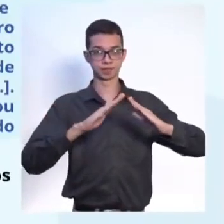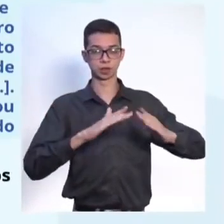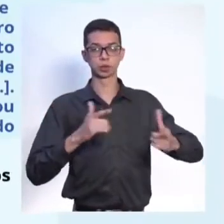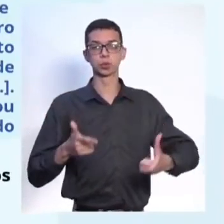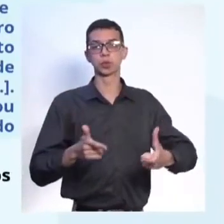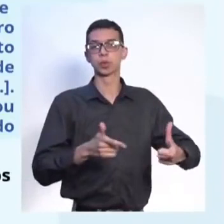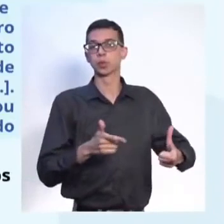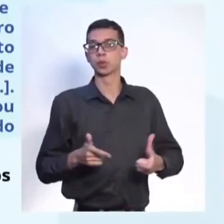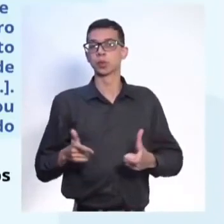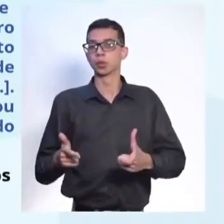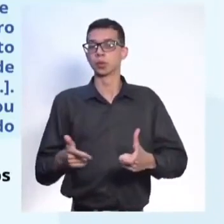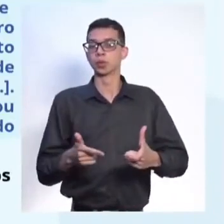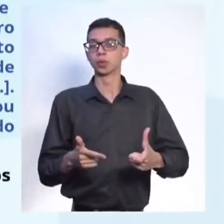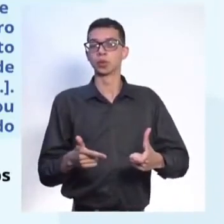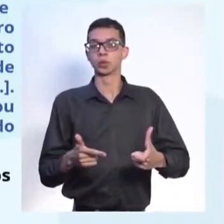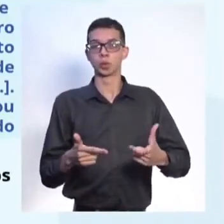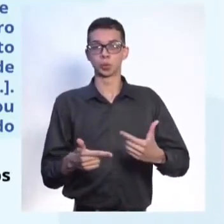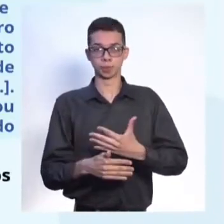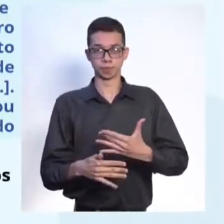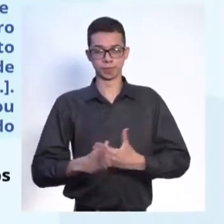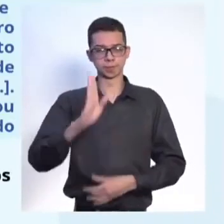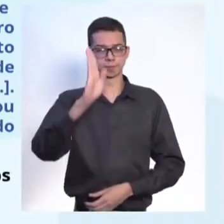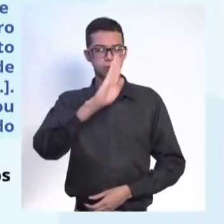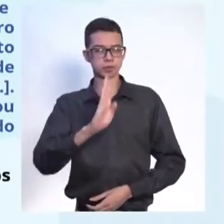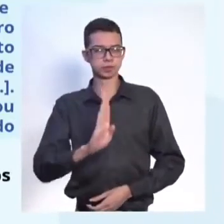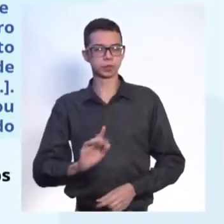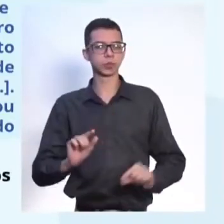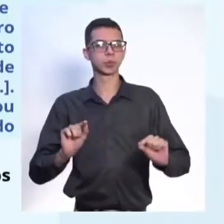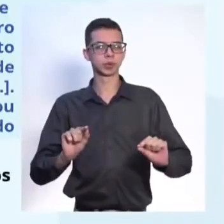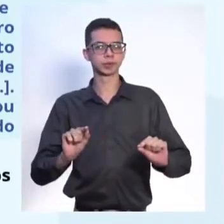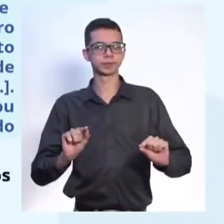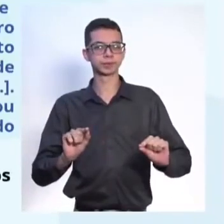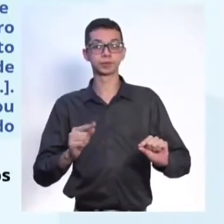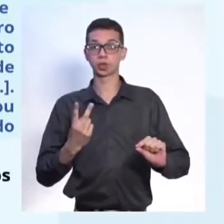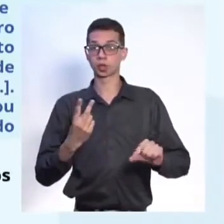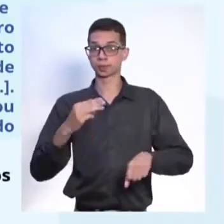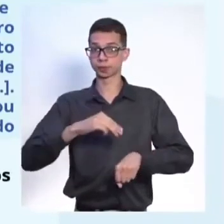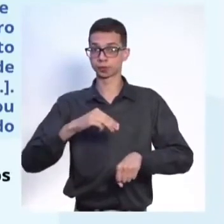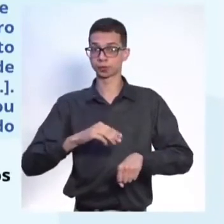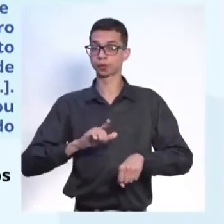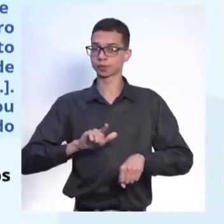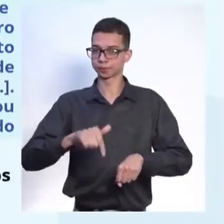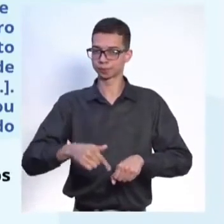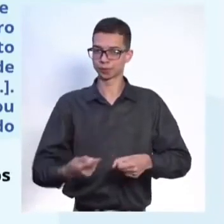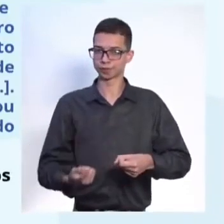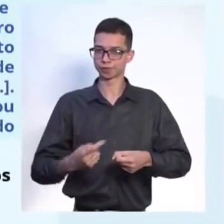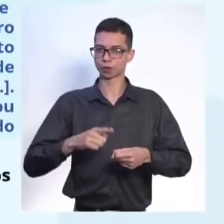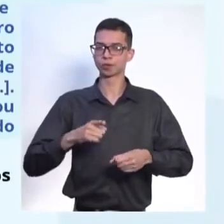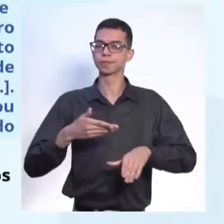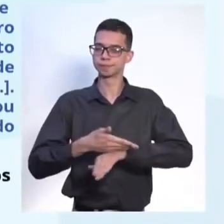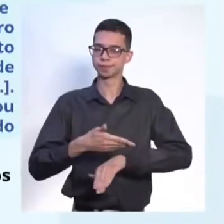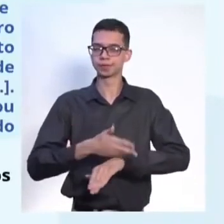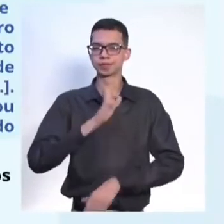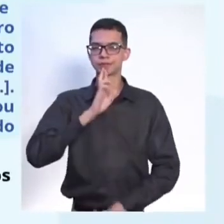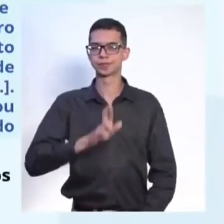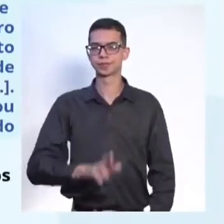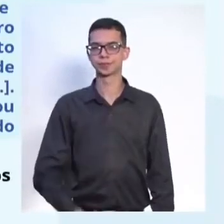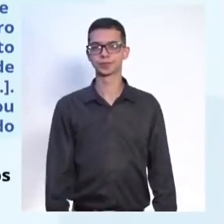no processo de urbanização do Brasil? Nós voltamos em 2 minutos. Participe.